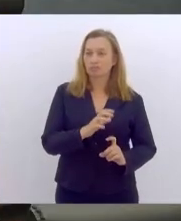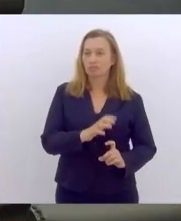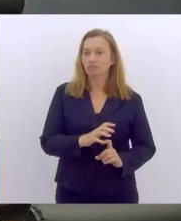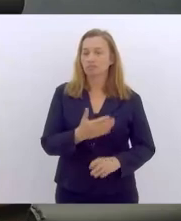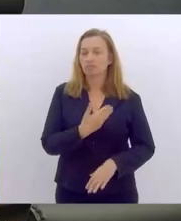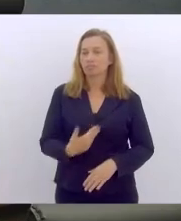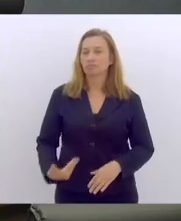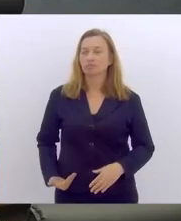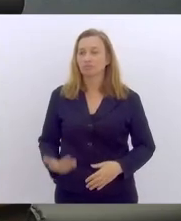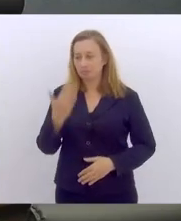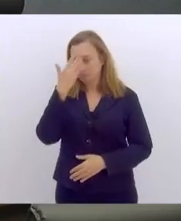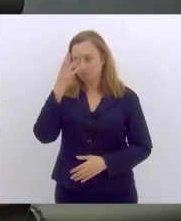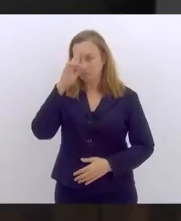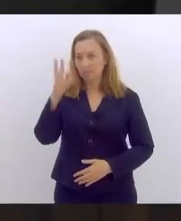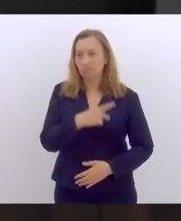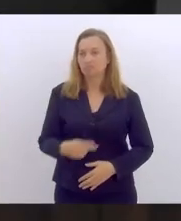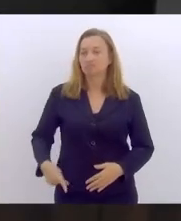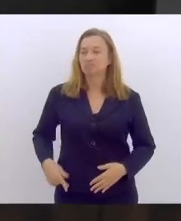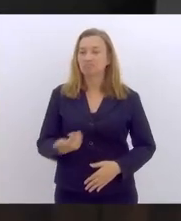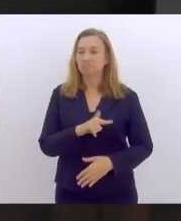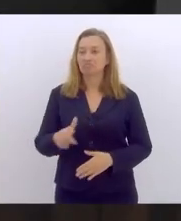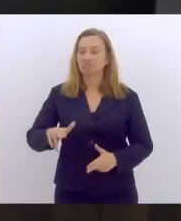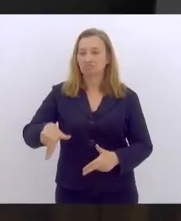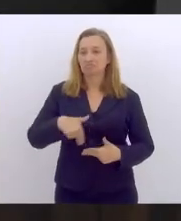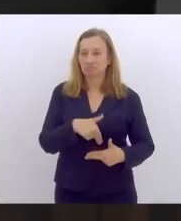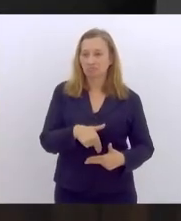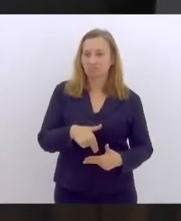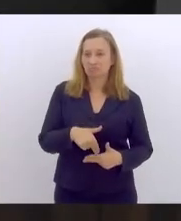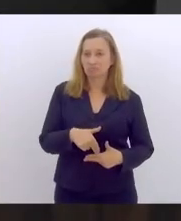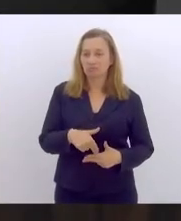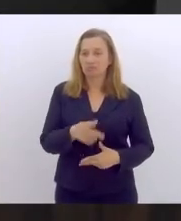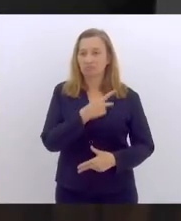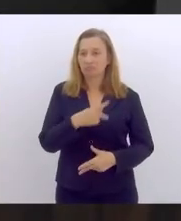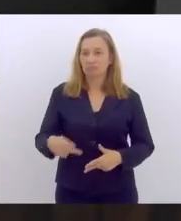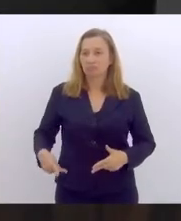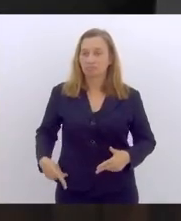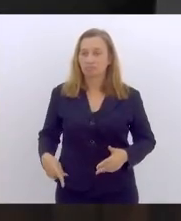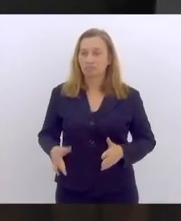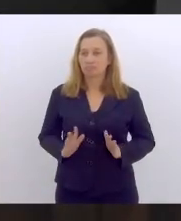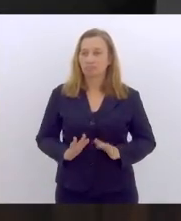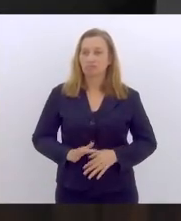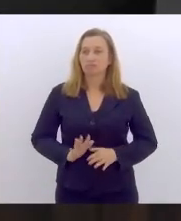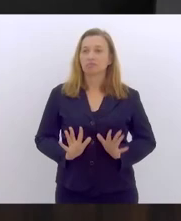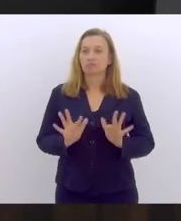presidente. Não havendo mais oradores inscritos, a presidência